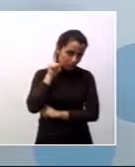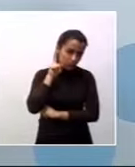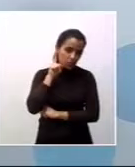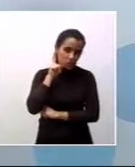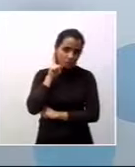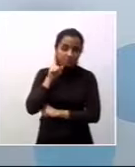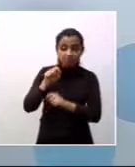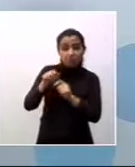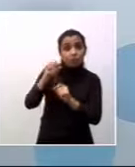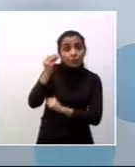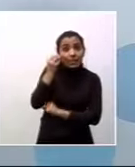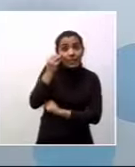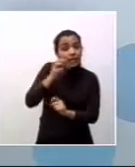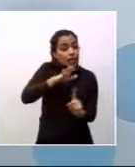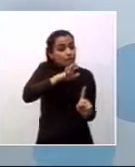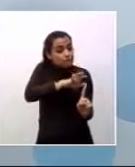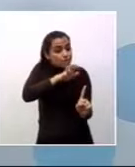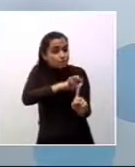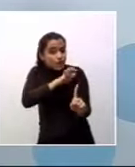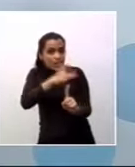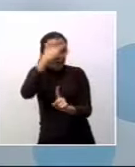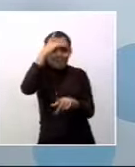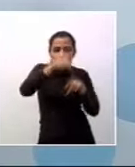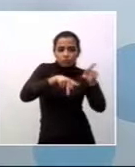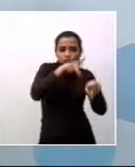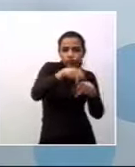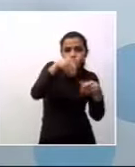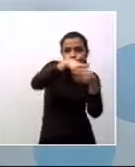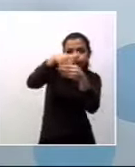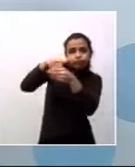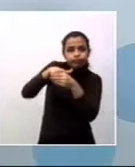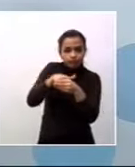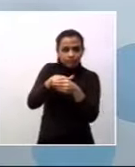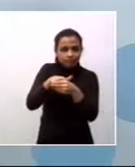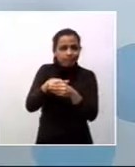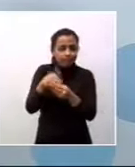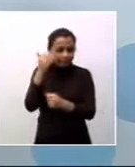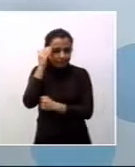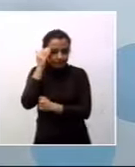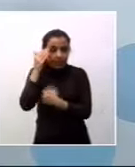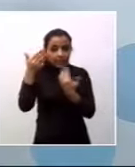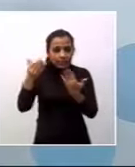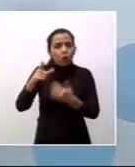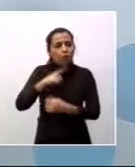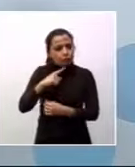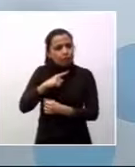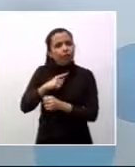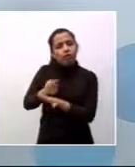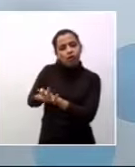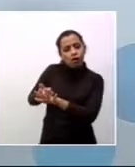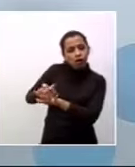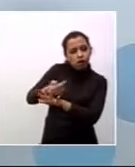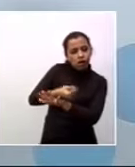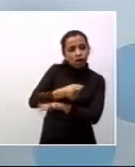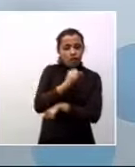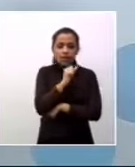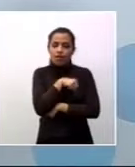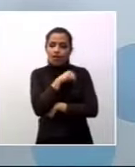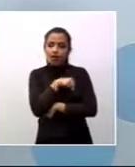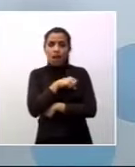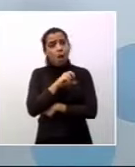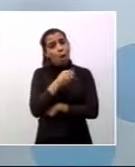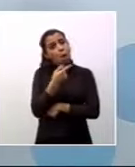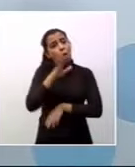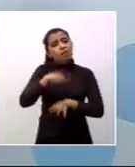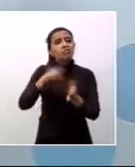onde eles gostariam sabe então existem sim foi que não tem essa intenção mas as vezes é pura